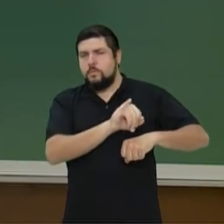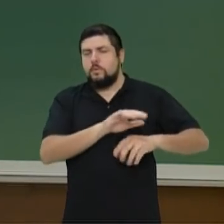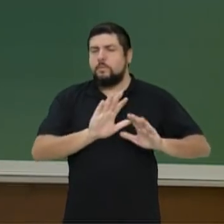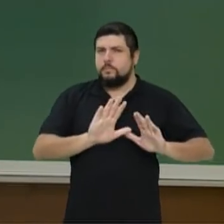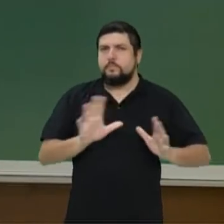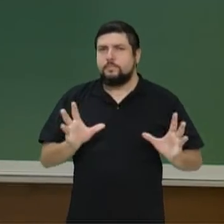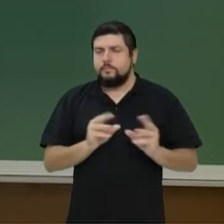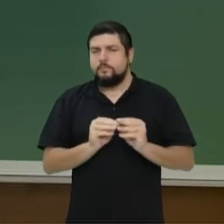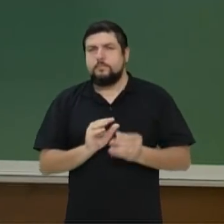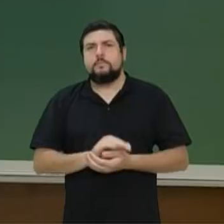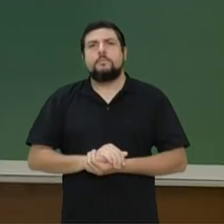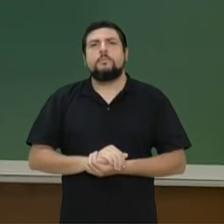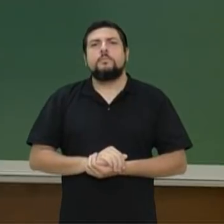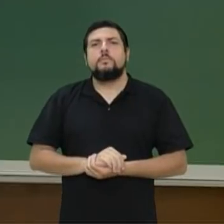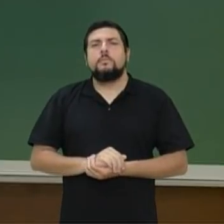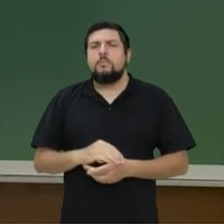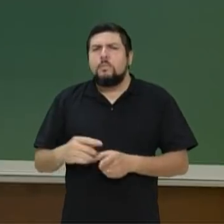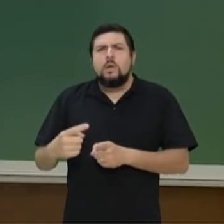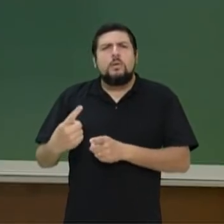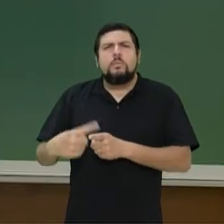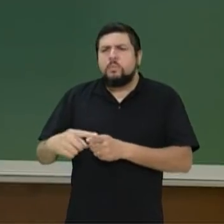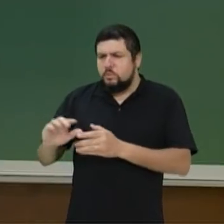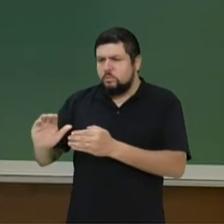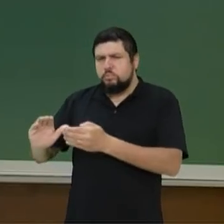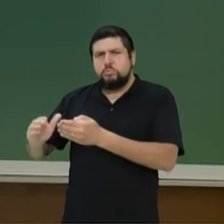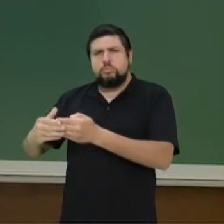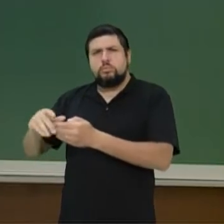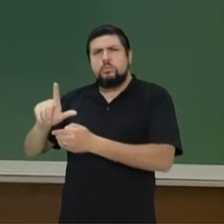Então, por que e como ocorreu o encerramento do